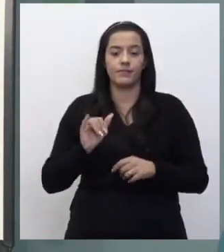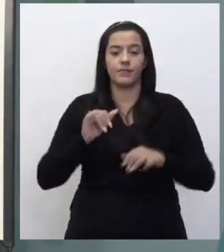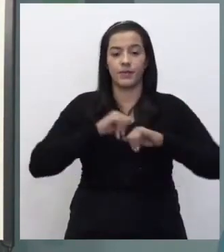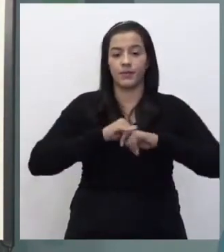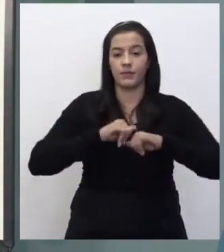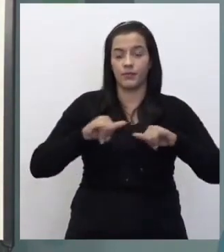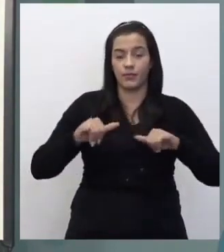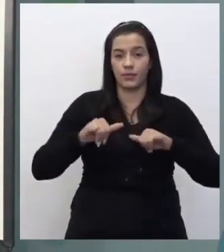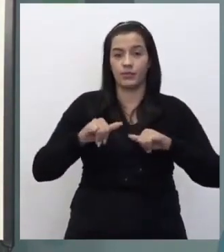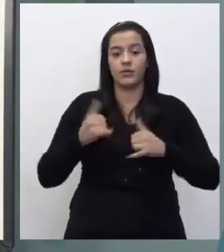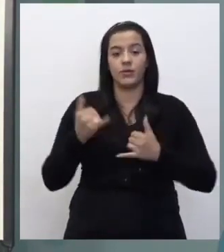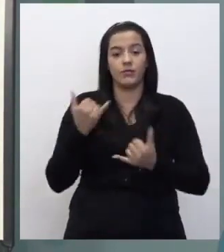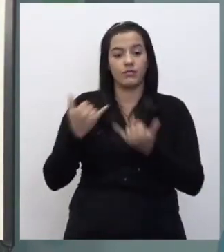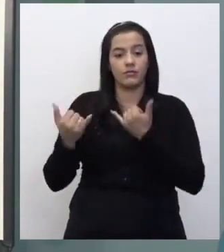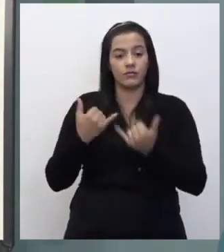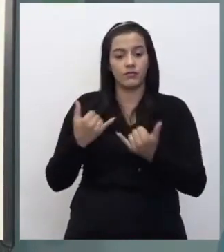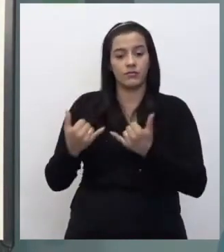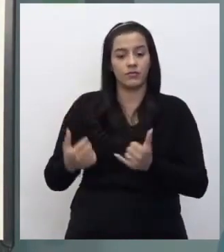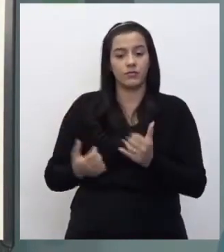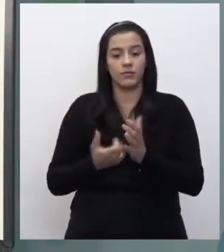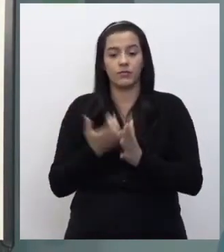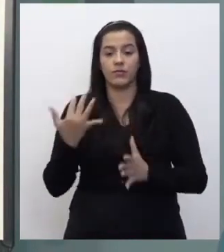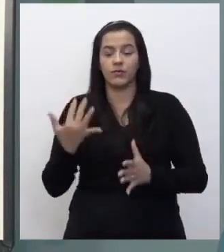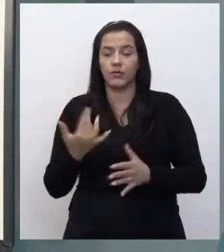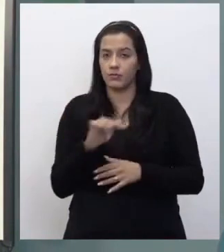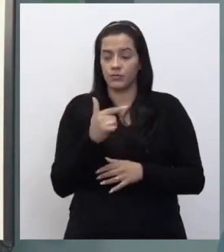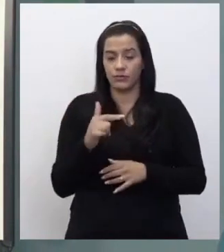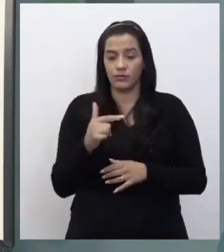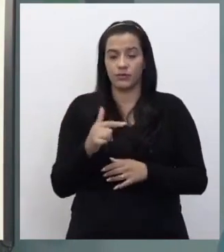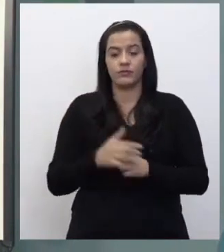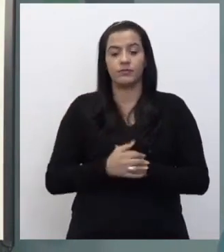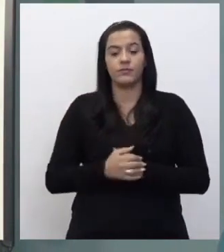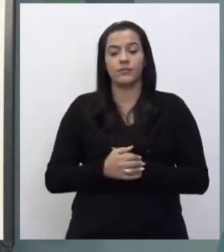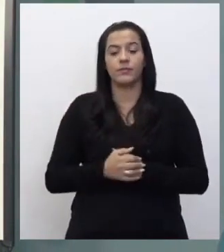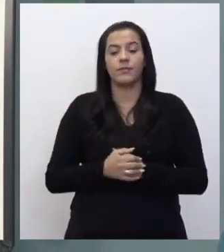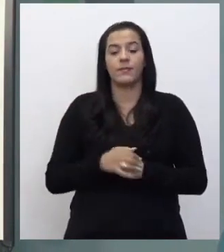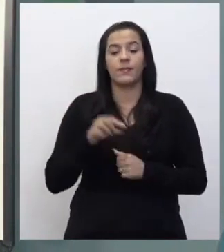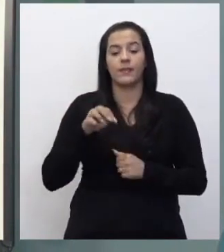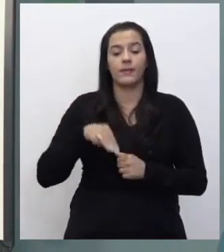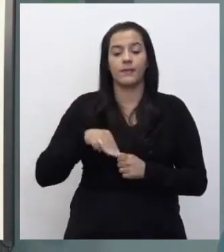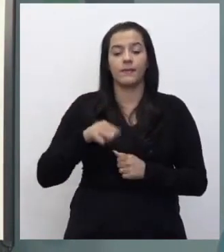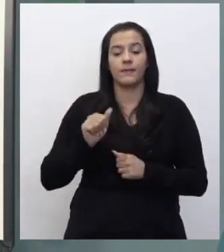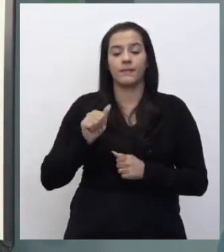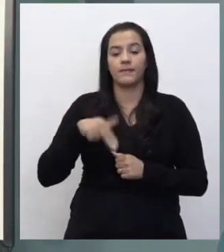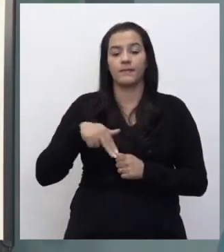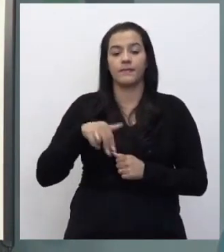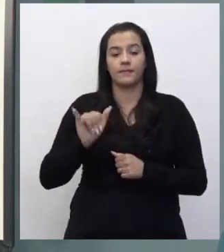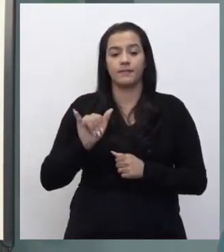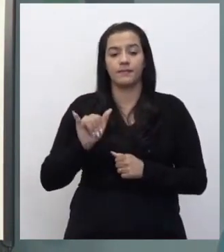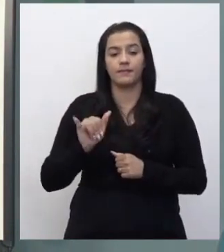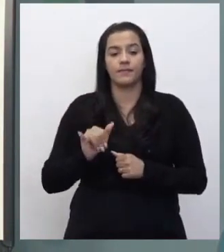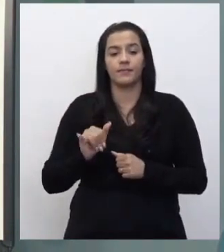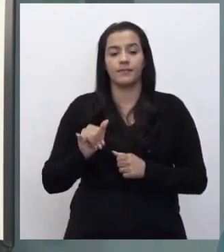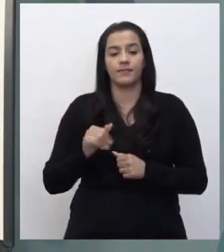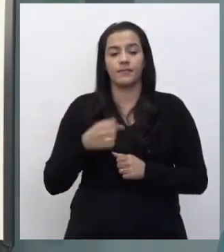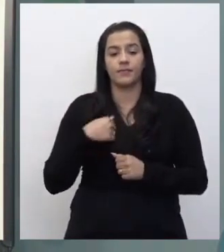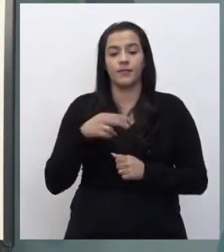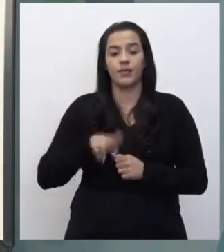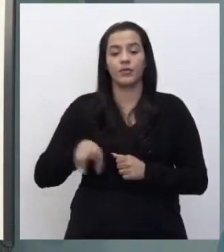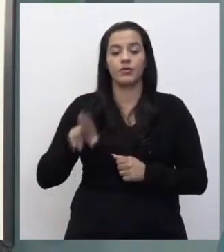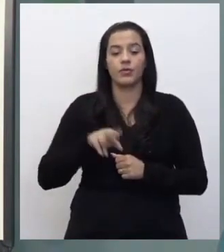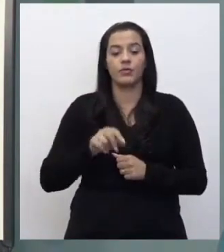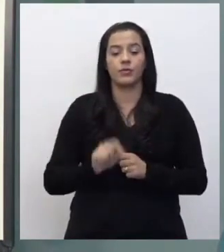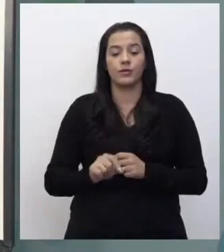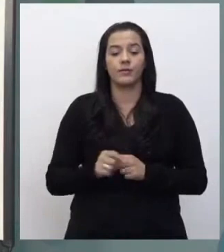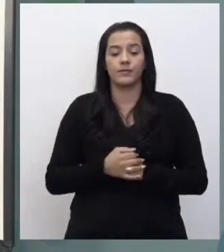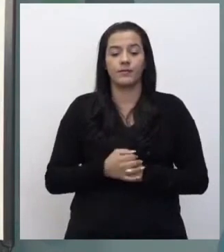English, ela é incontável, não existe no plural. Então, eu tenho que usar aqui ao invés do many, Ed, o que, que vai rolar aqui? A gente